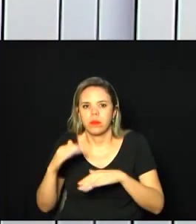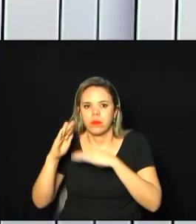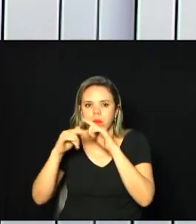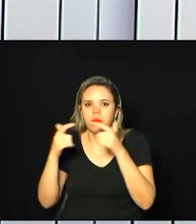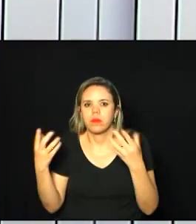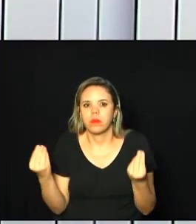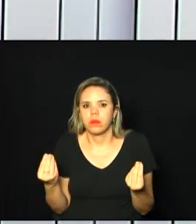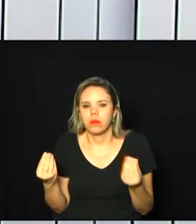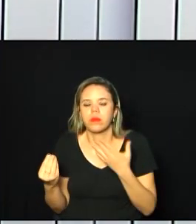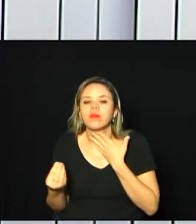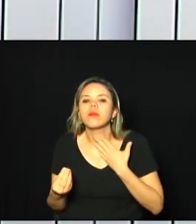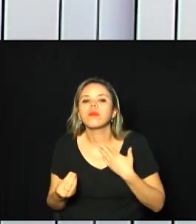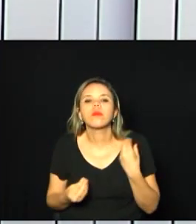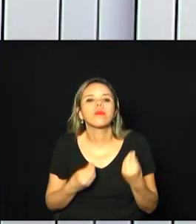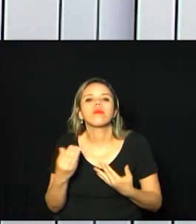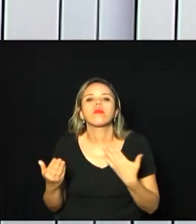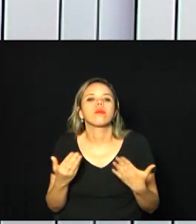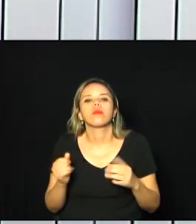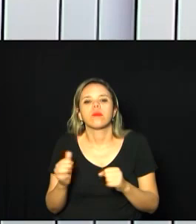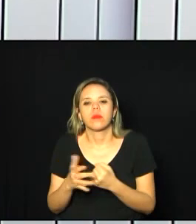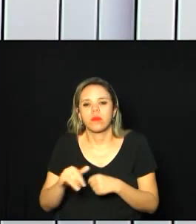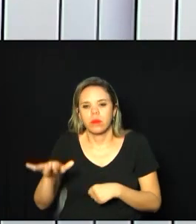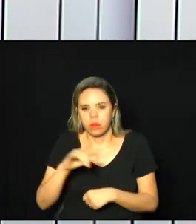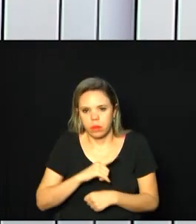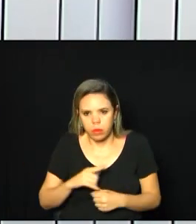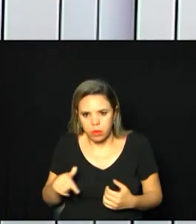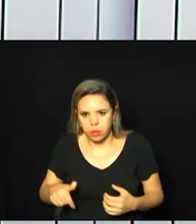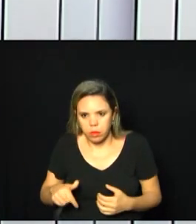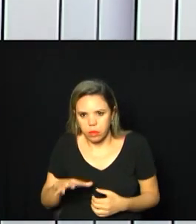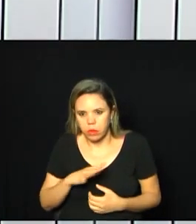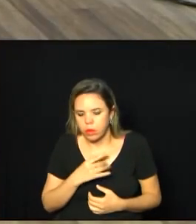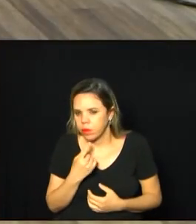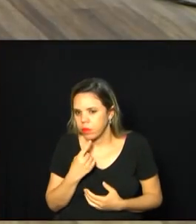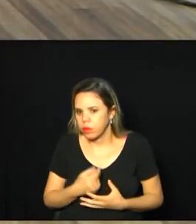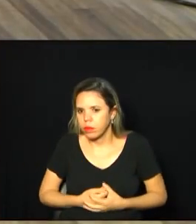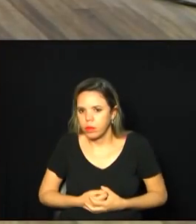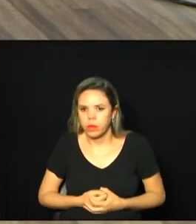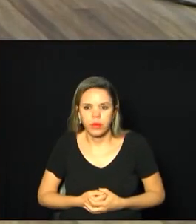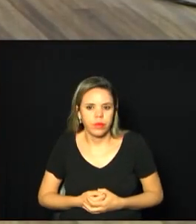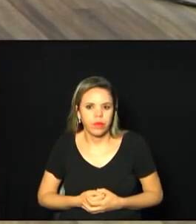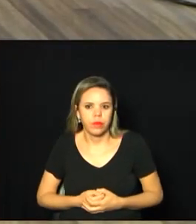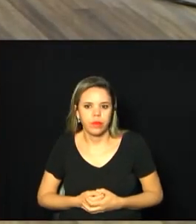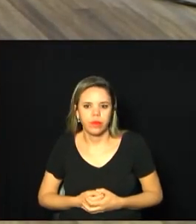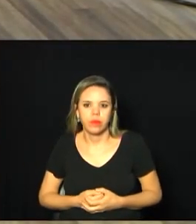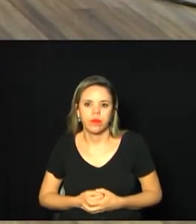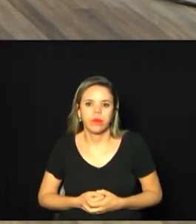avançar muito ainda. Qual que é o panorama que nós temos aqui da cidade de Campinas?